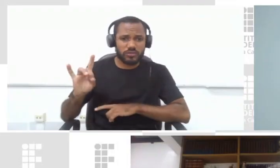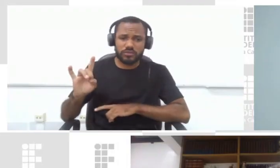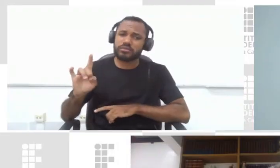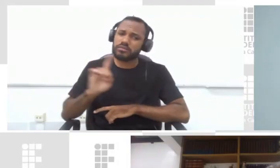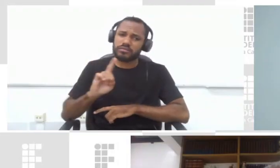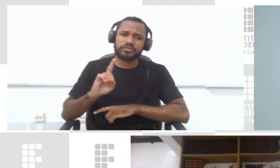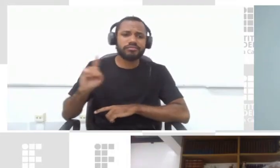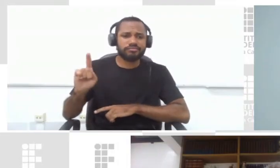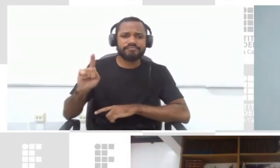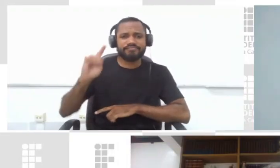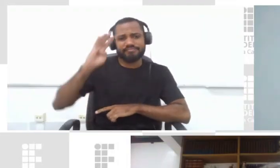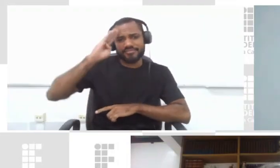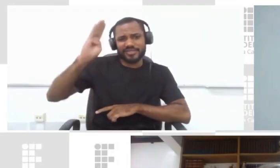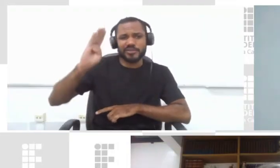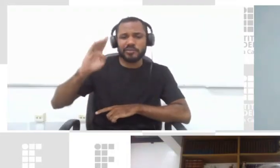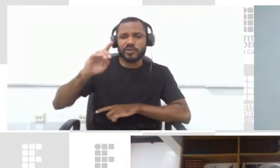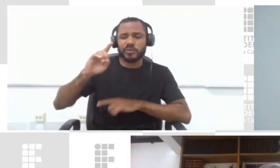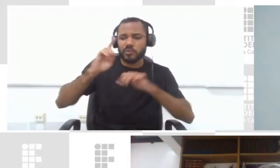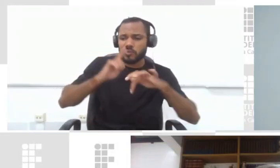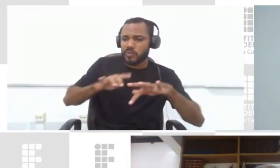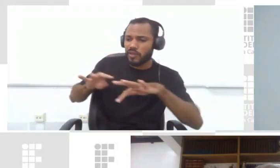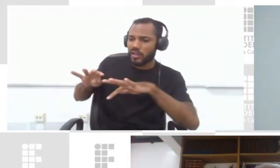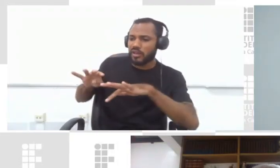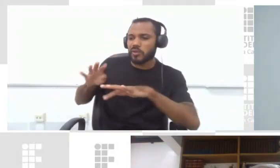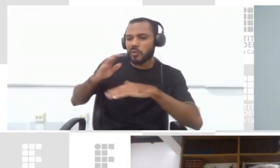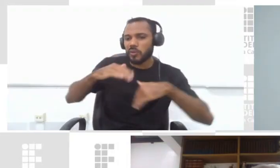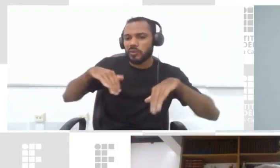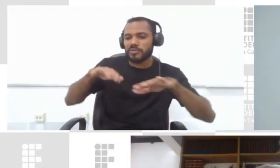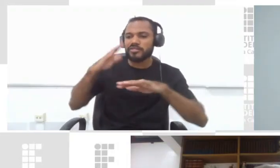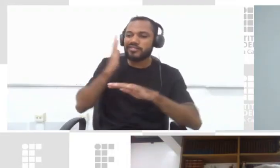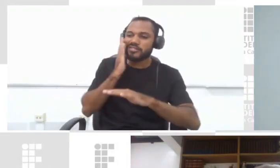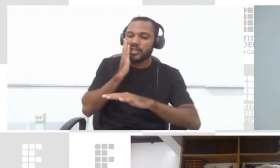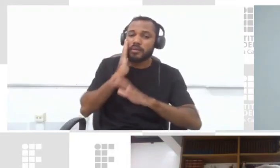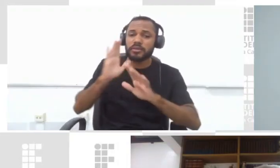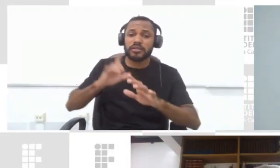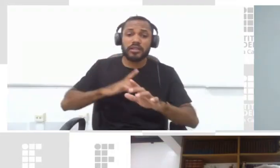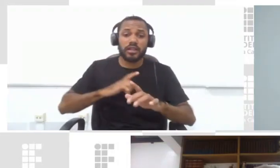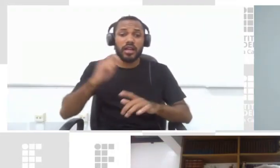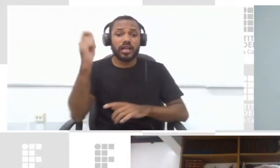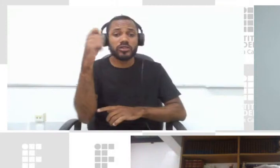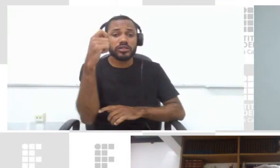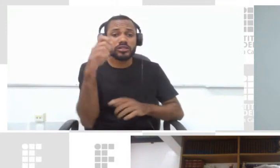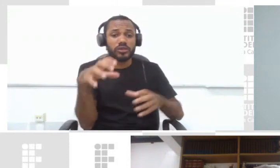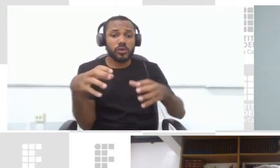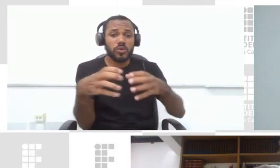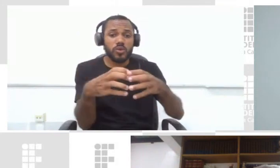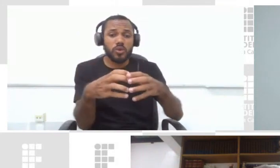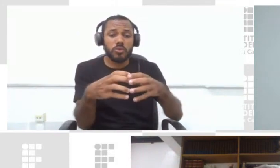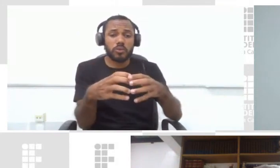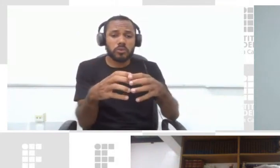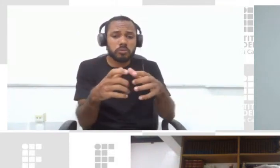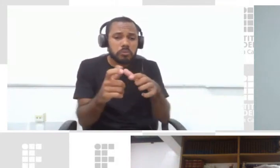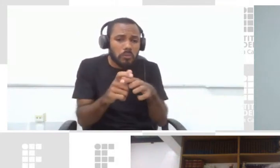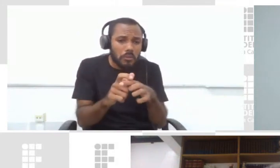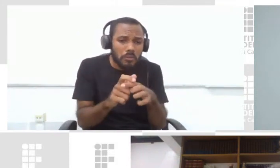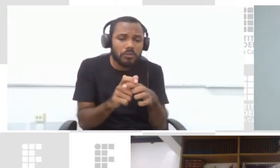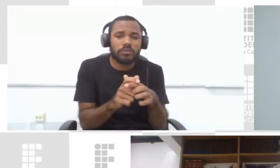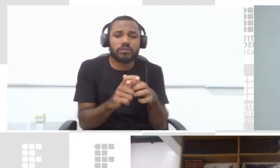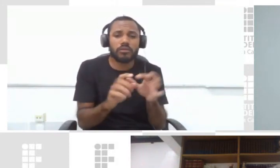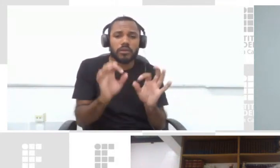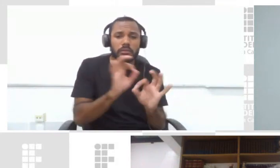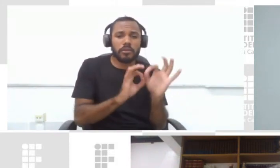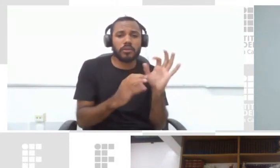maior visibilidade, mas muitas associações de pequenos produtores que estão trabalhando dentro de um modelo muito mais